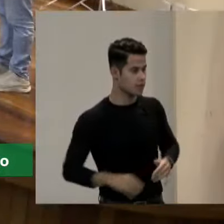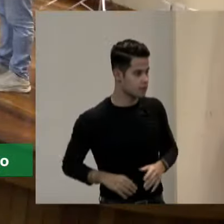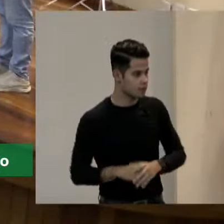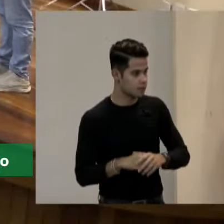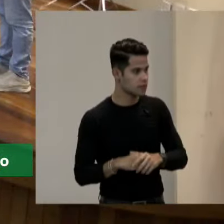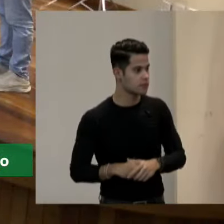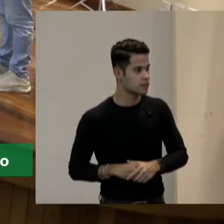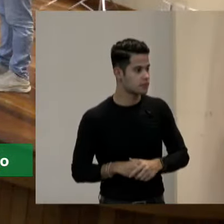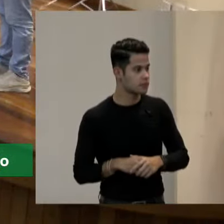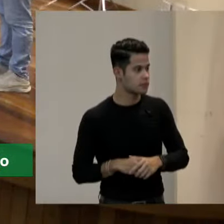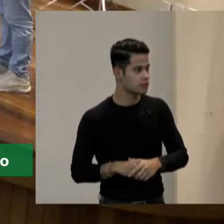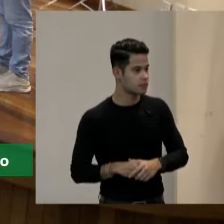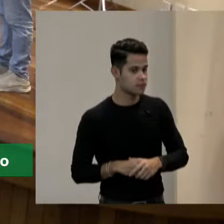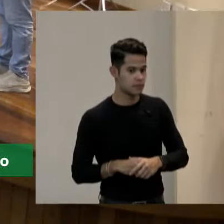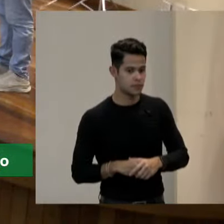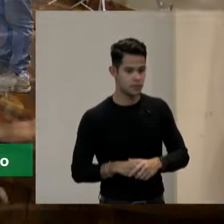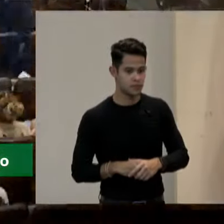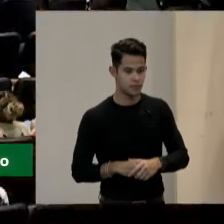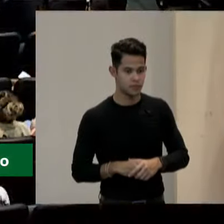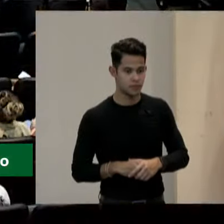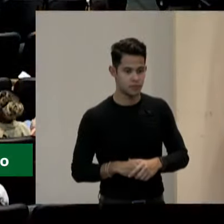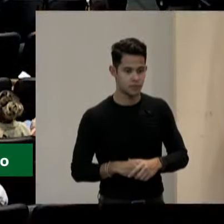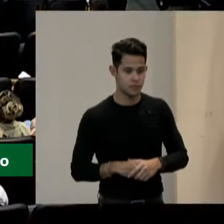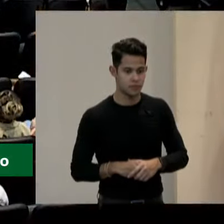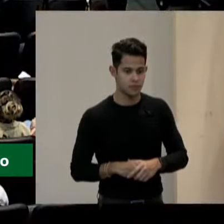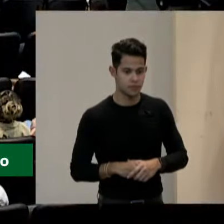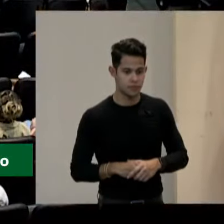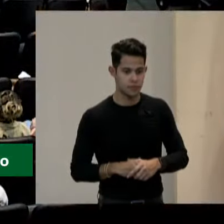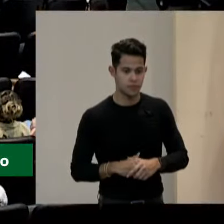Por favor, Cássia, Ricardo, por favor.